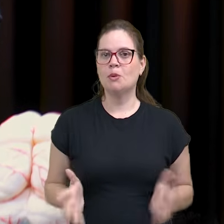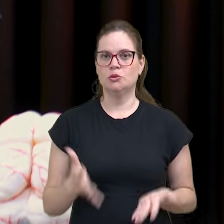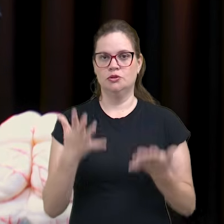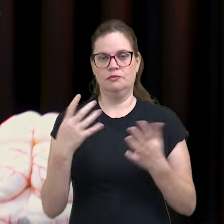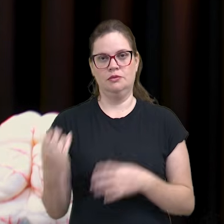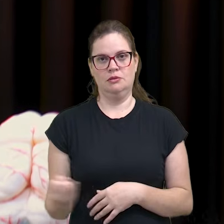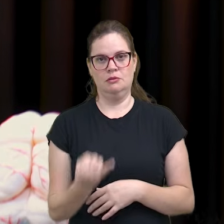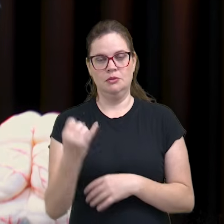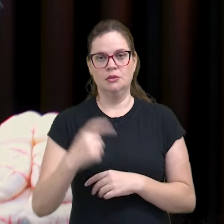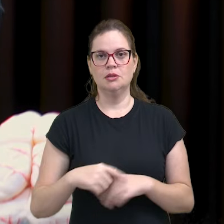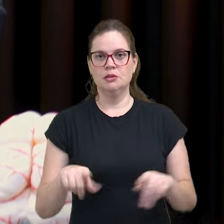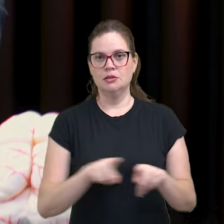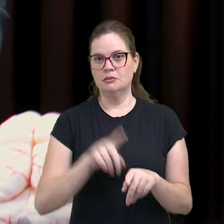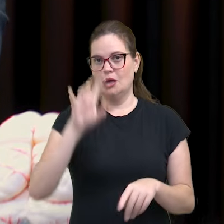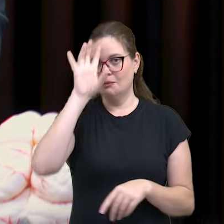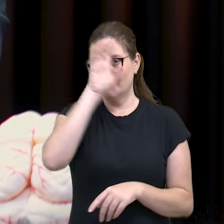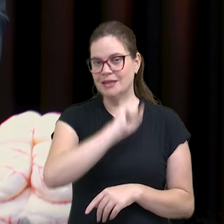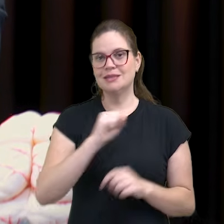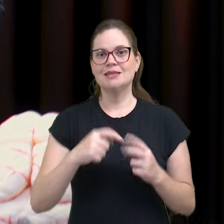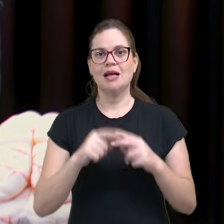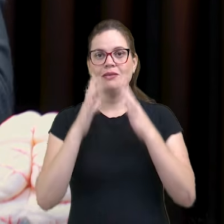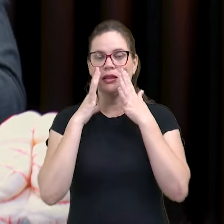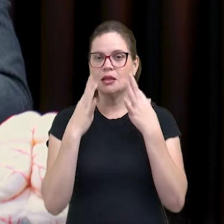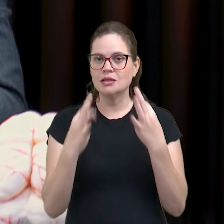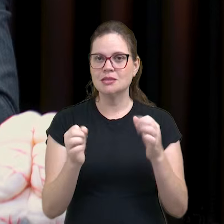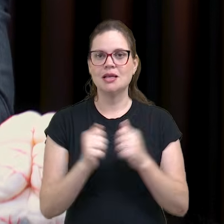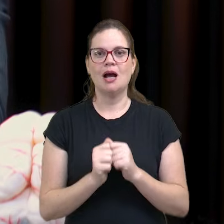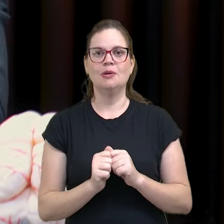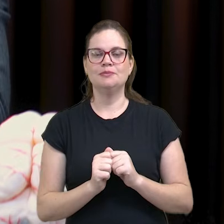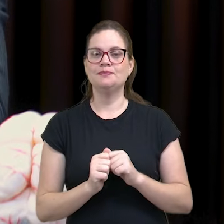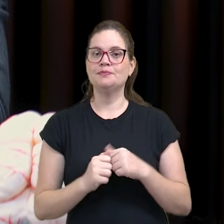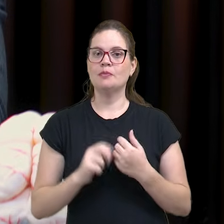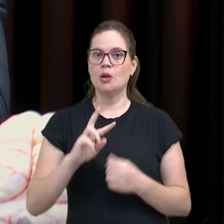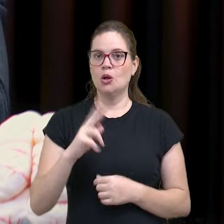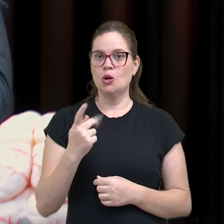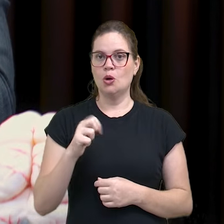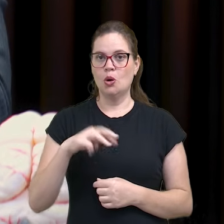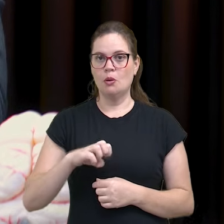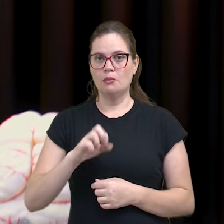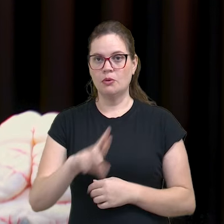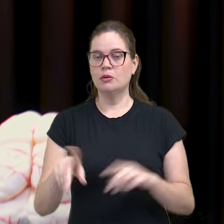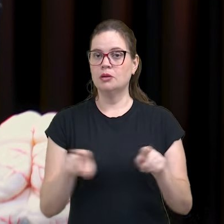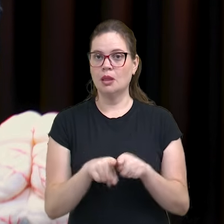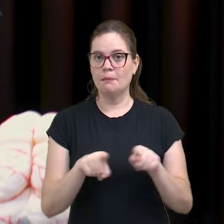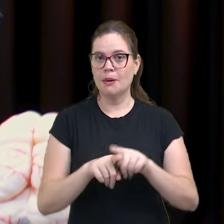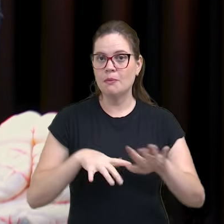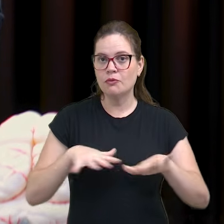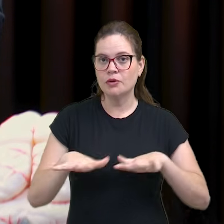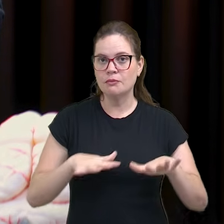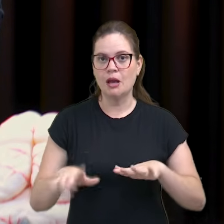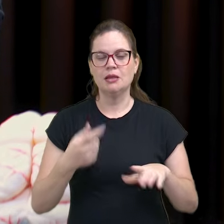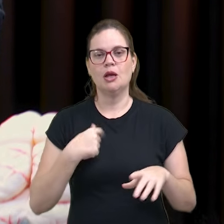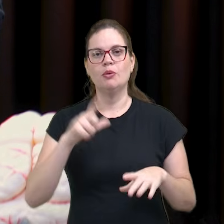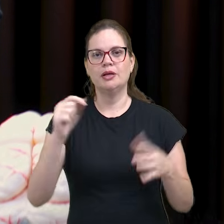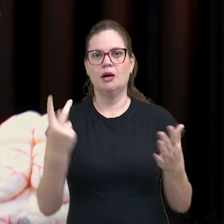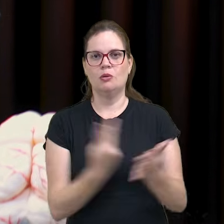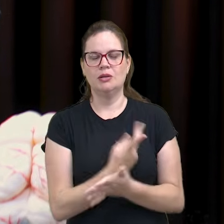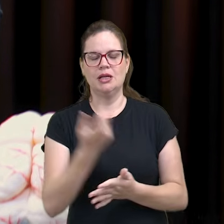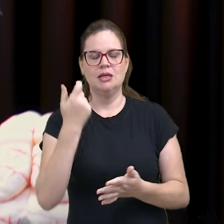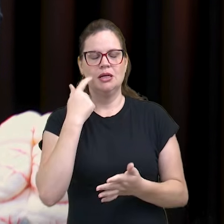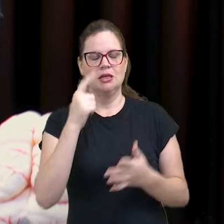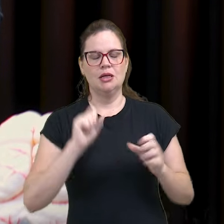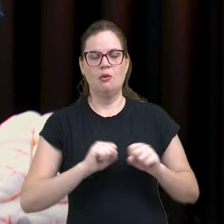humor, atenção, sistema motor, né, é o que nos tira da cama, como o cortisol também. Nós teremos